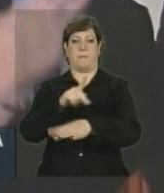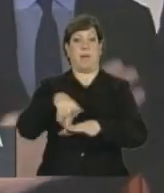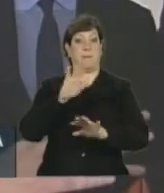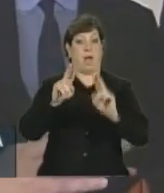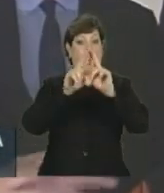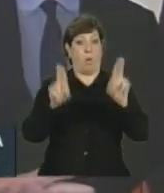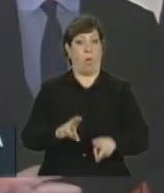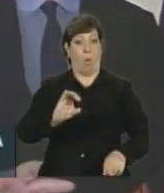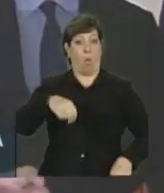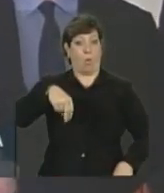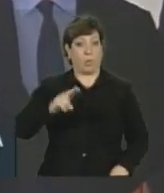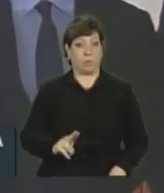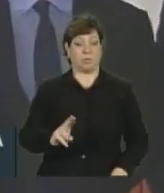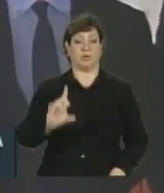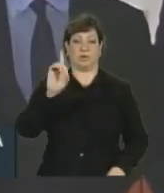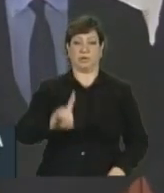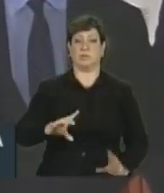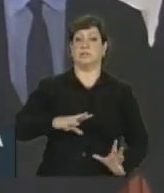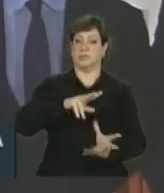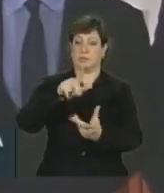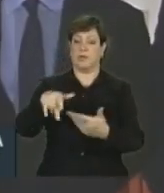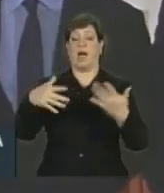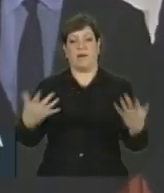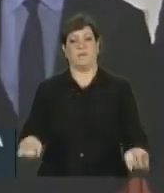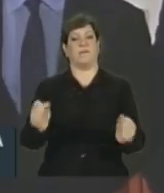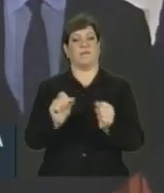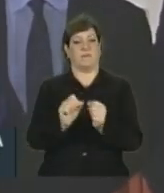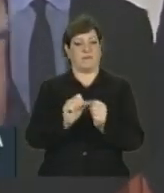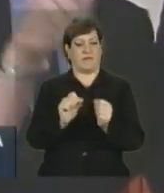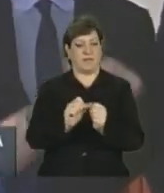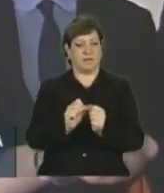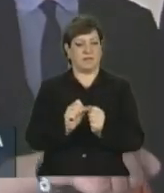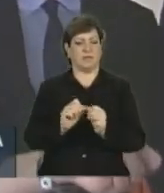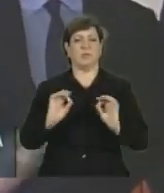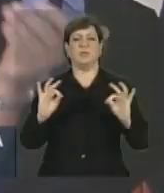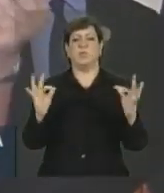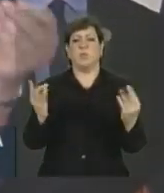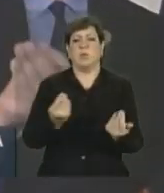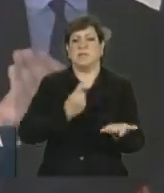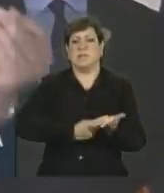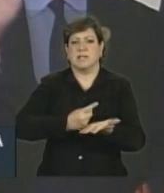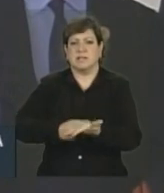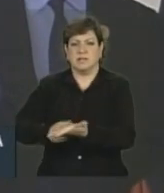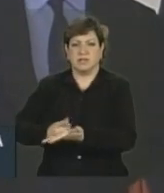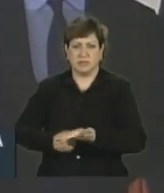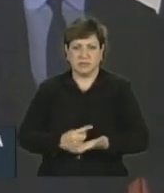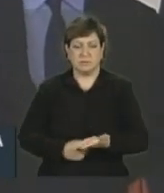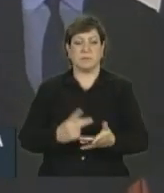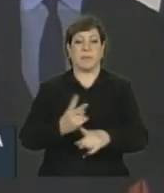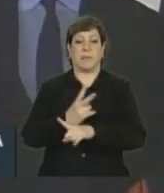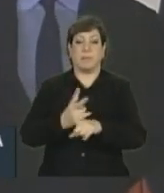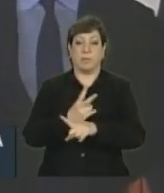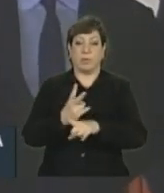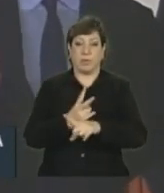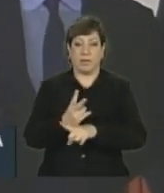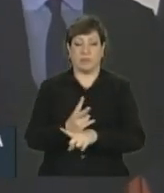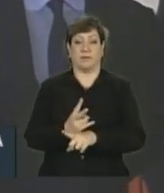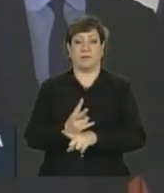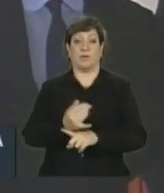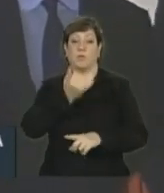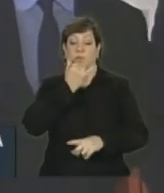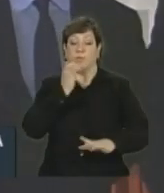do direito internacional, se façam todas as tratativas buscando